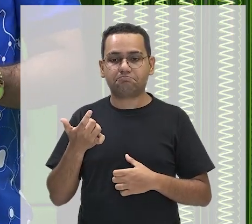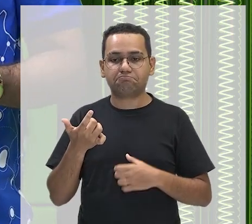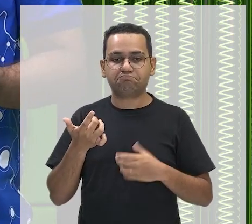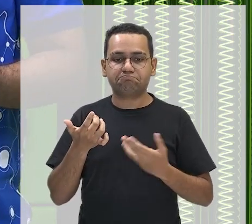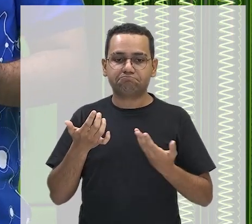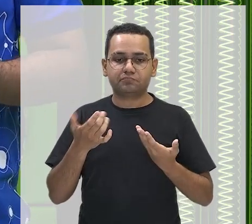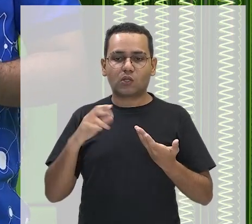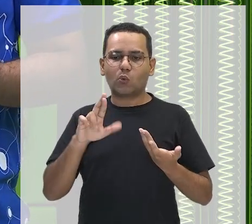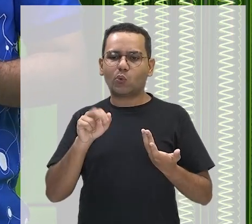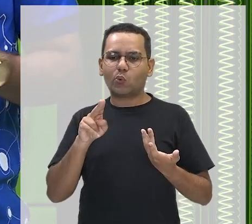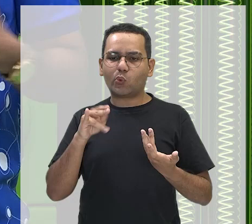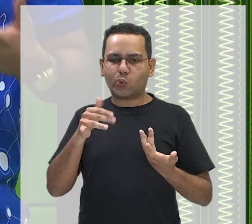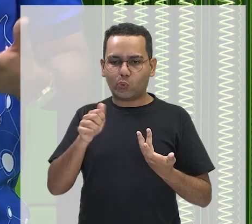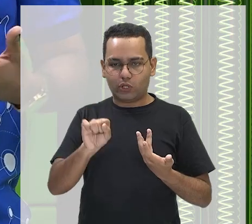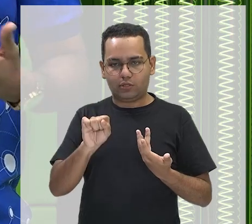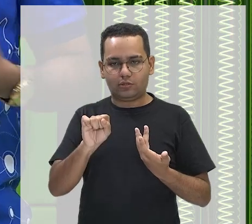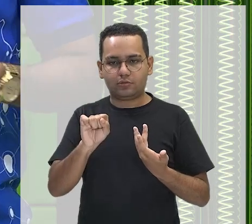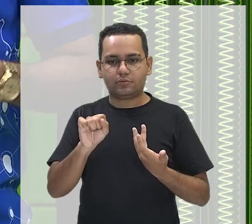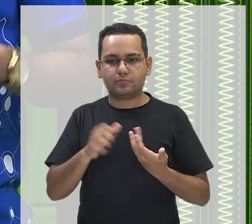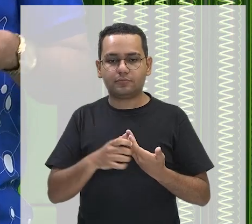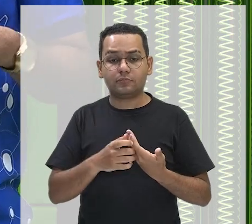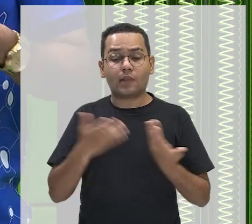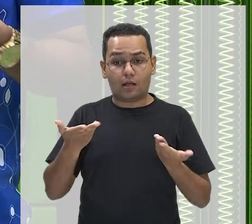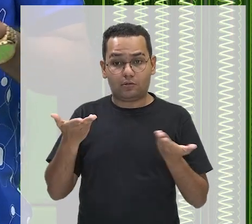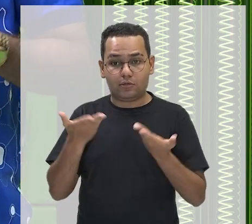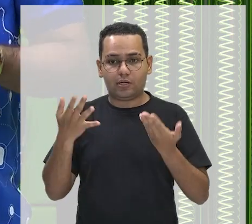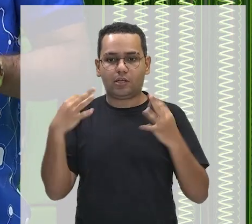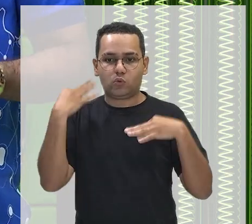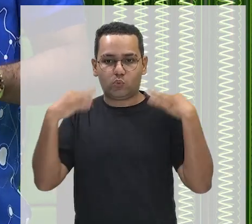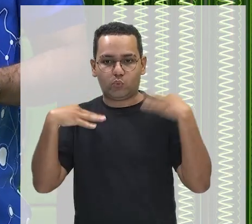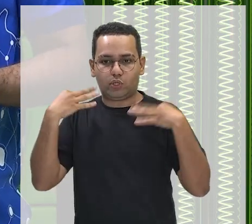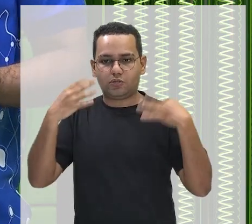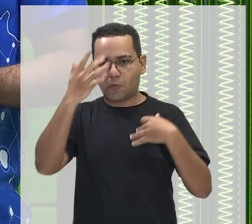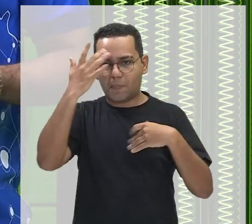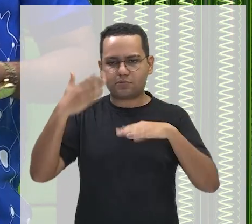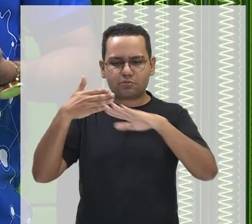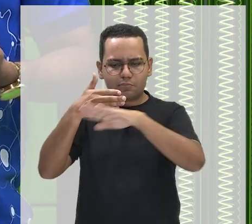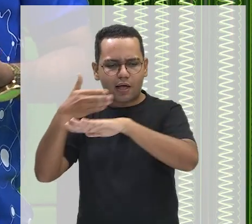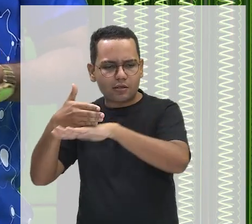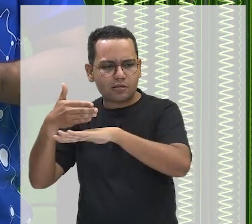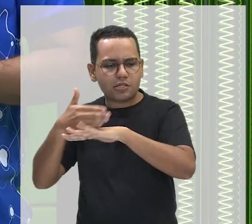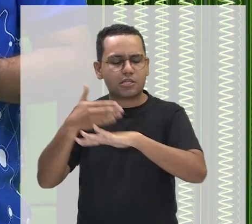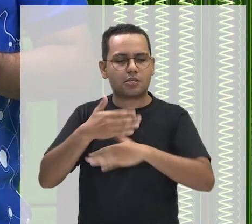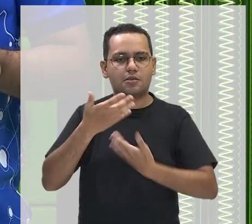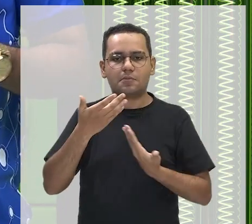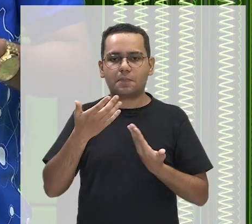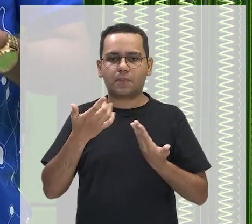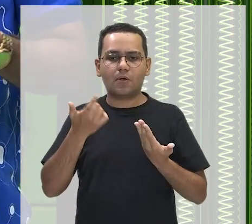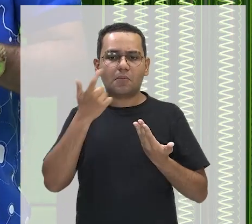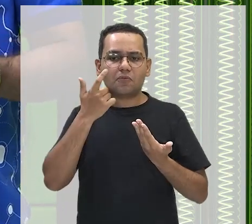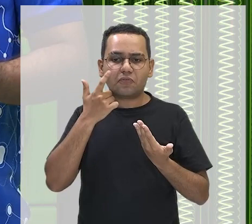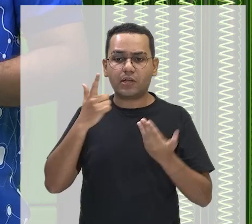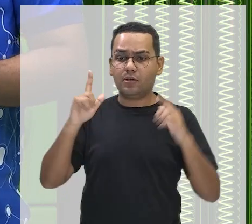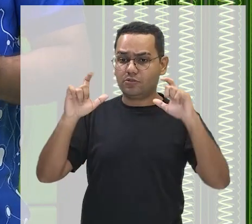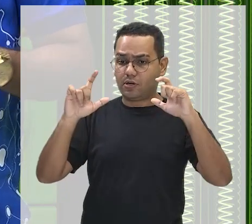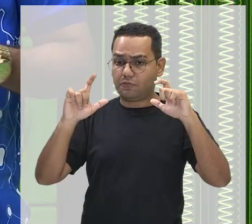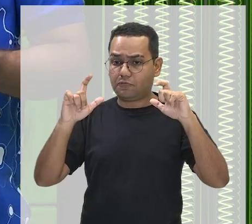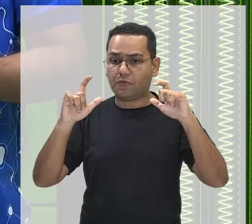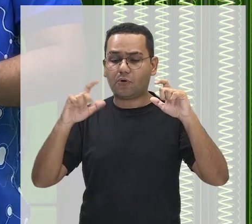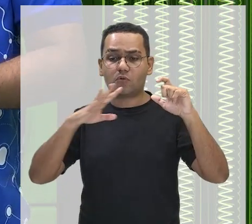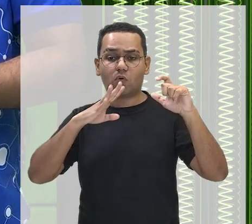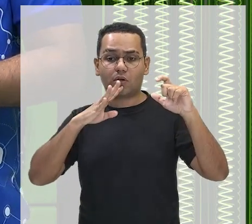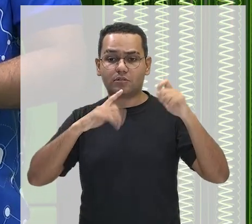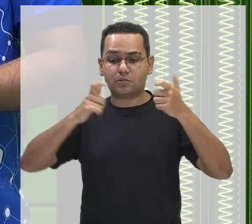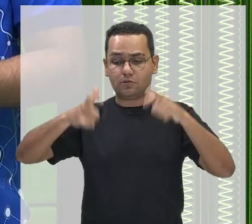ponto turístico ali no município de Iranduba. As pessoas agora com a ponte, atravessam ali a ponte para ir tirar fotos,